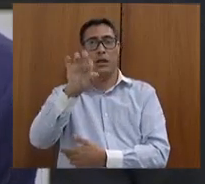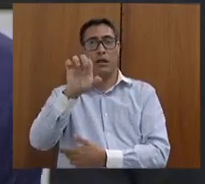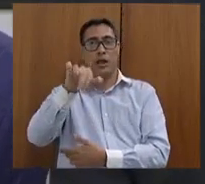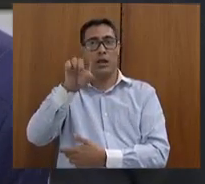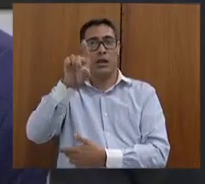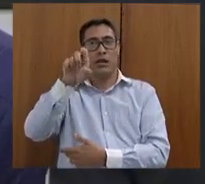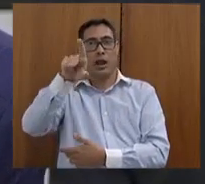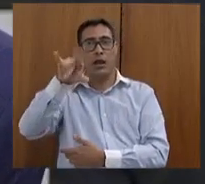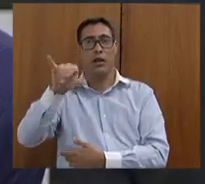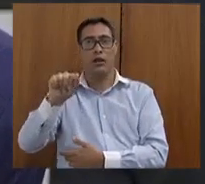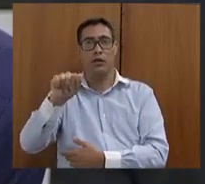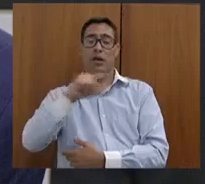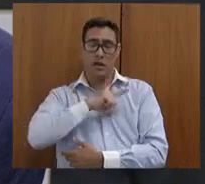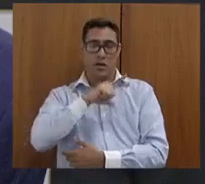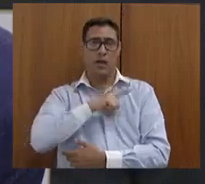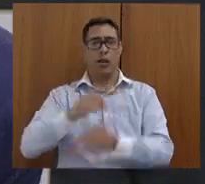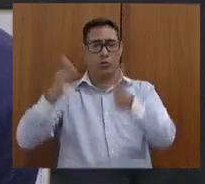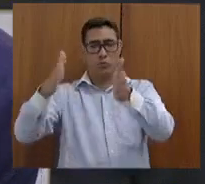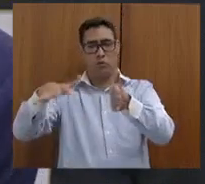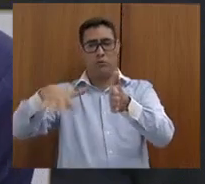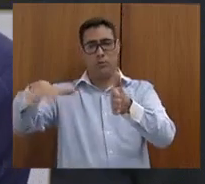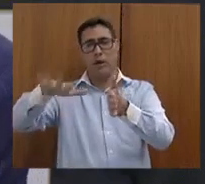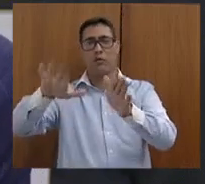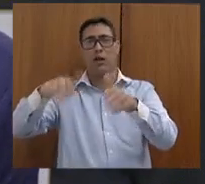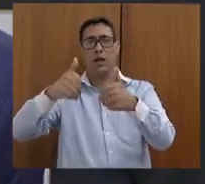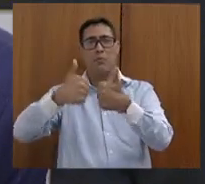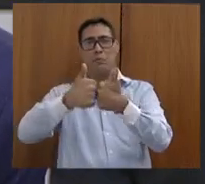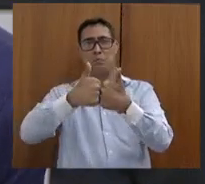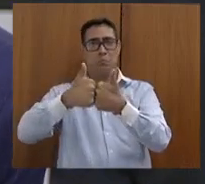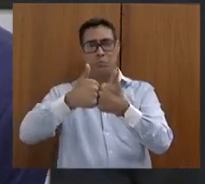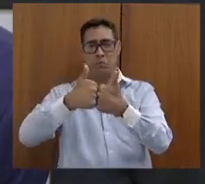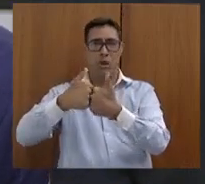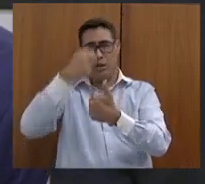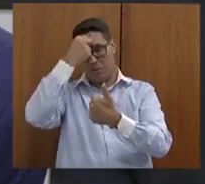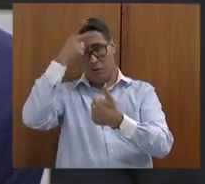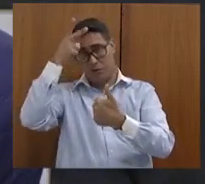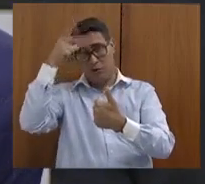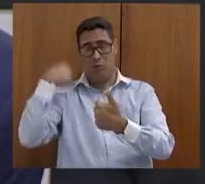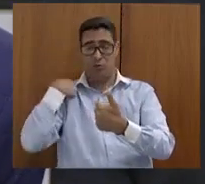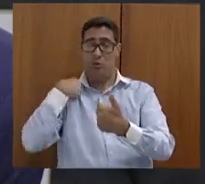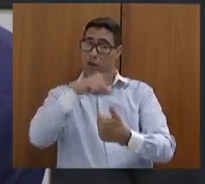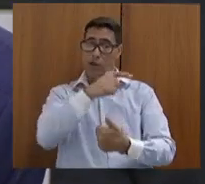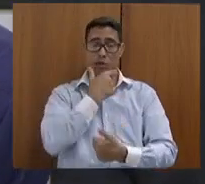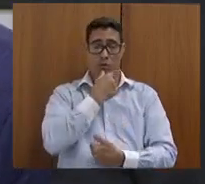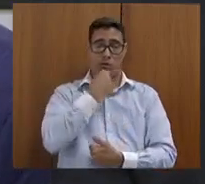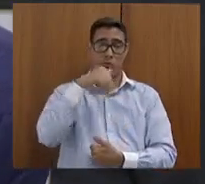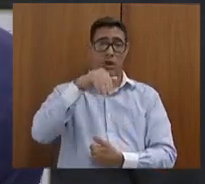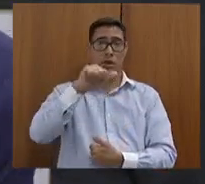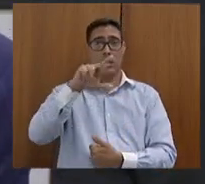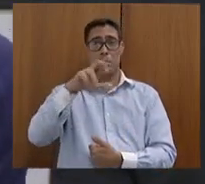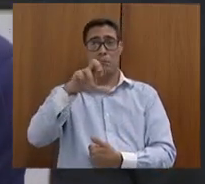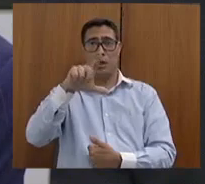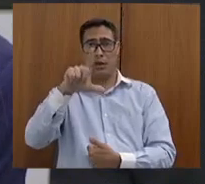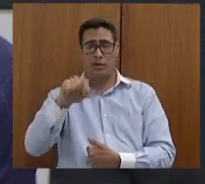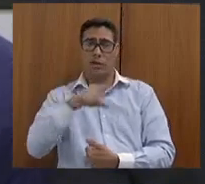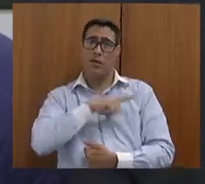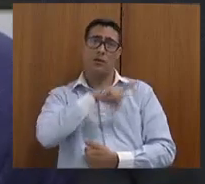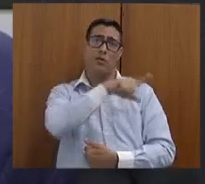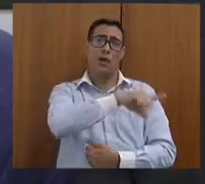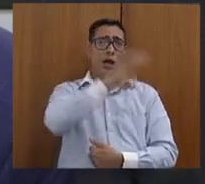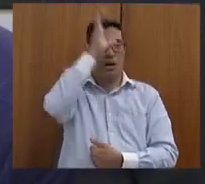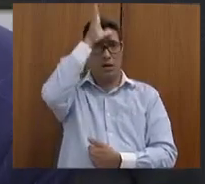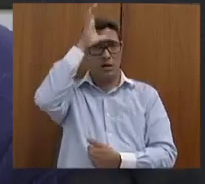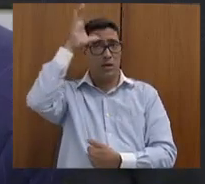Eduardo pela prefeitura a prefeito é parceiro Prefeito Marcelo ou seja a câmara também parceiro todos os parceiros